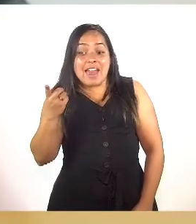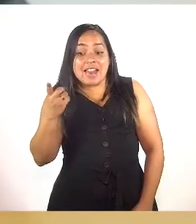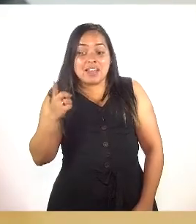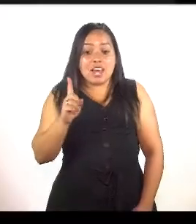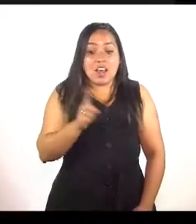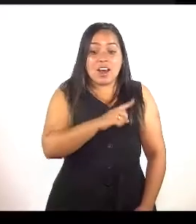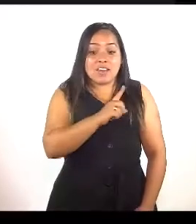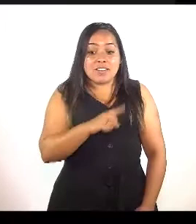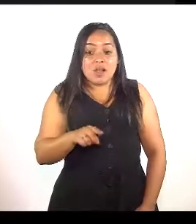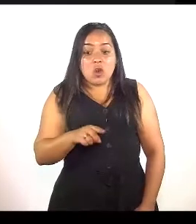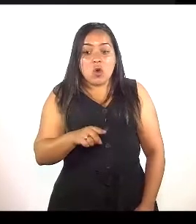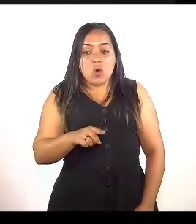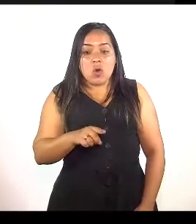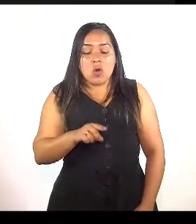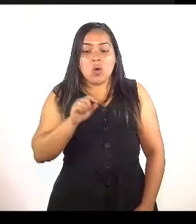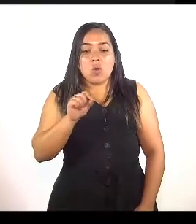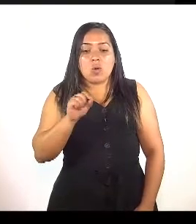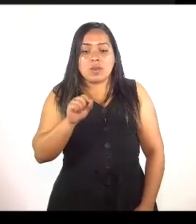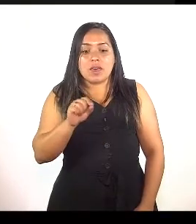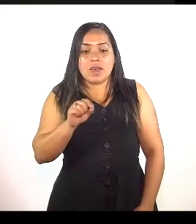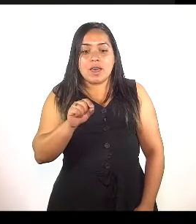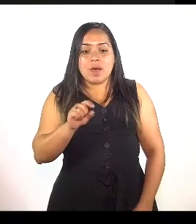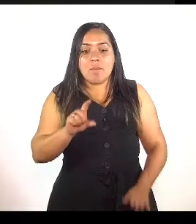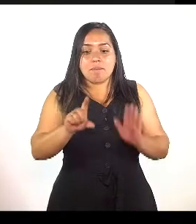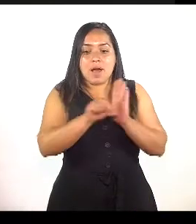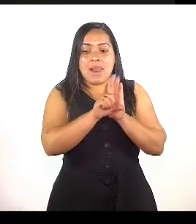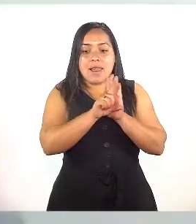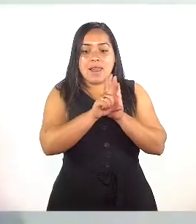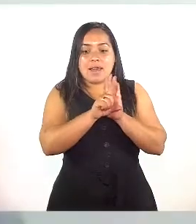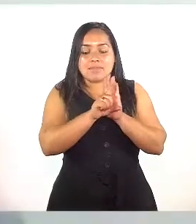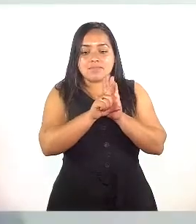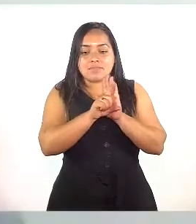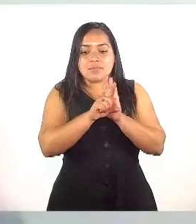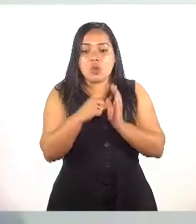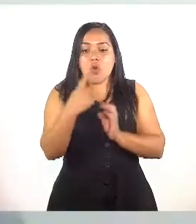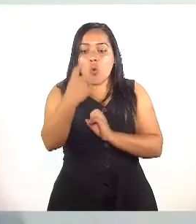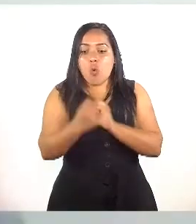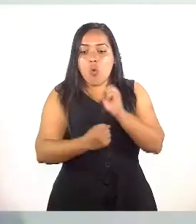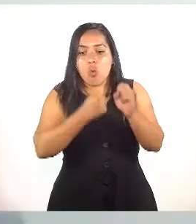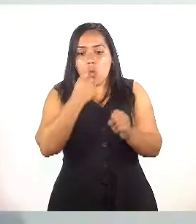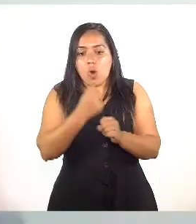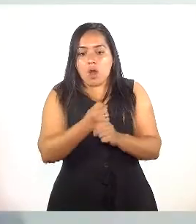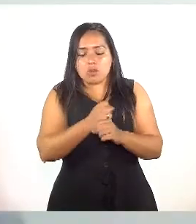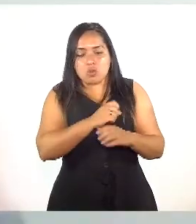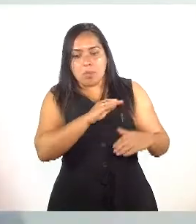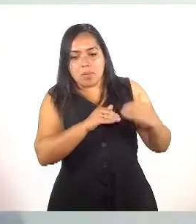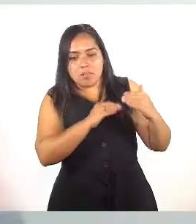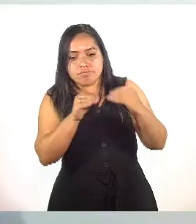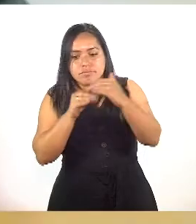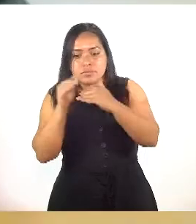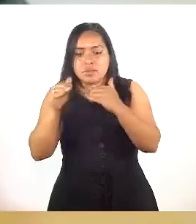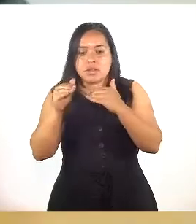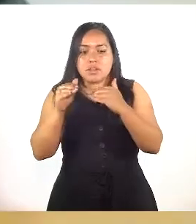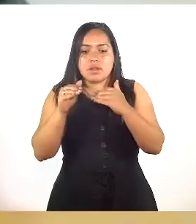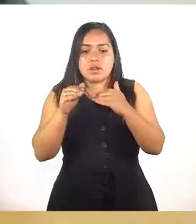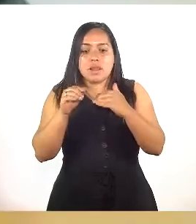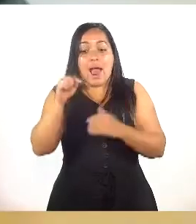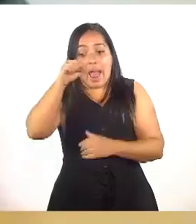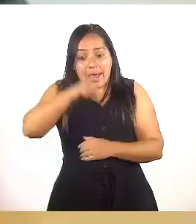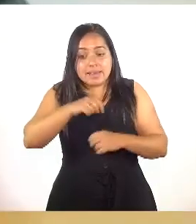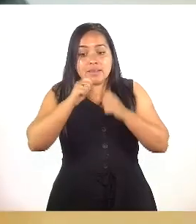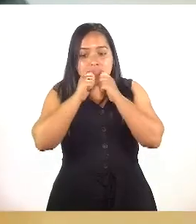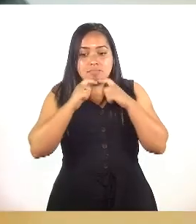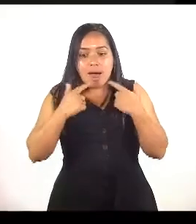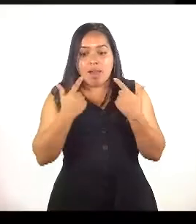vetou uma lei que nós levamos 1 ano para construir nesse parlamento, com